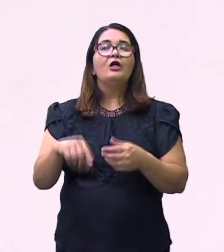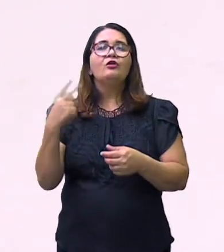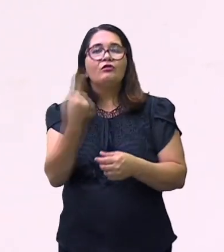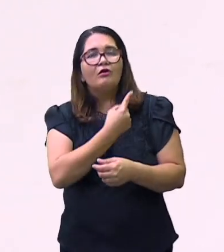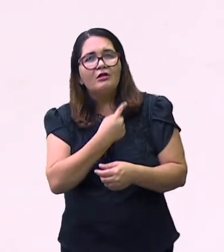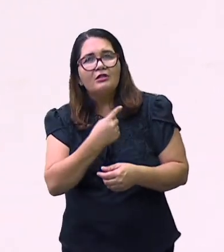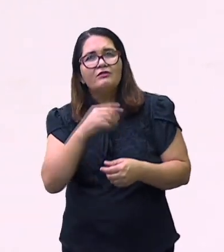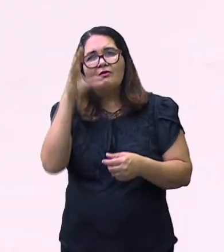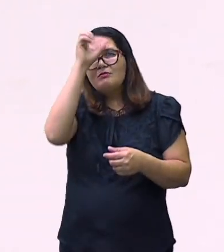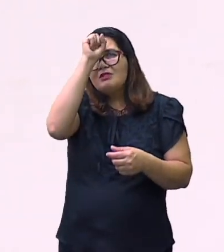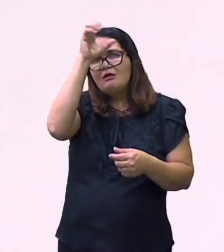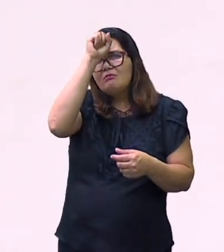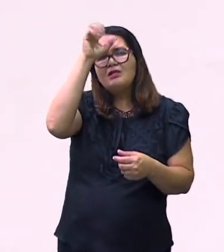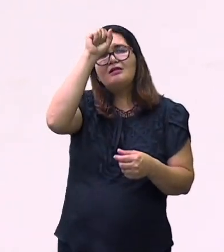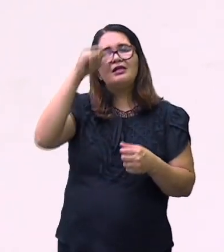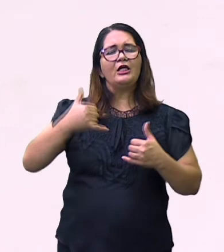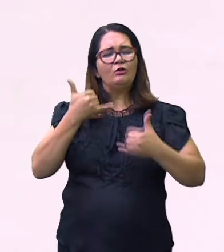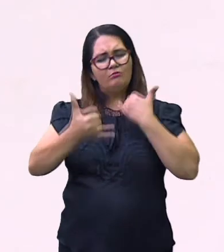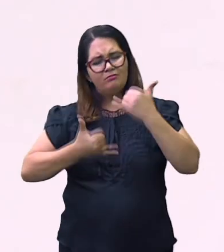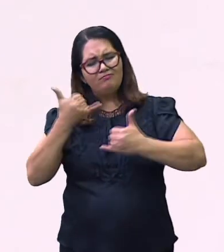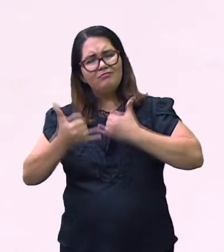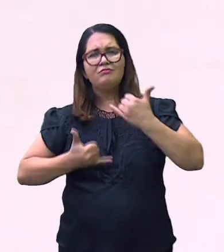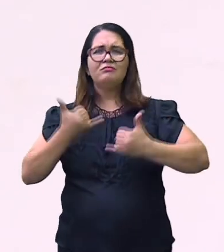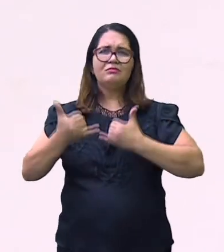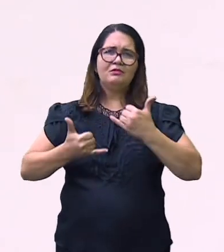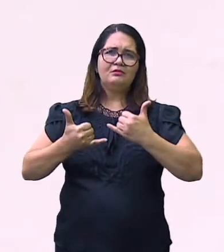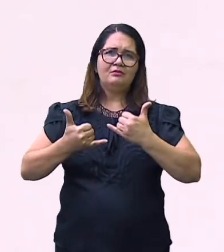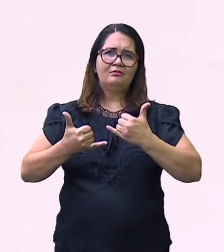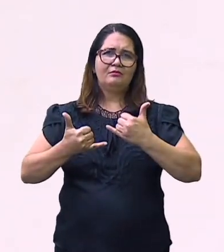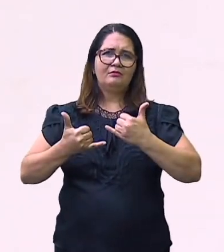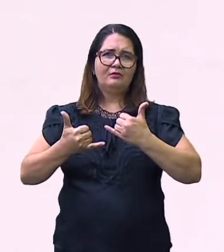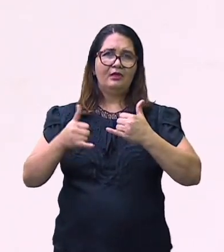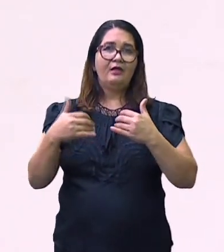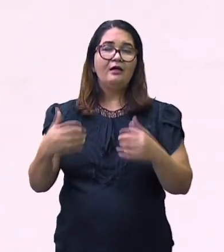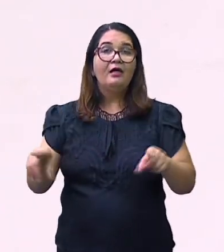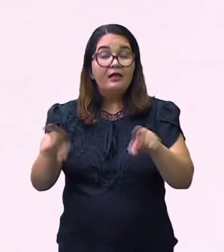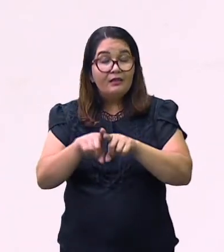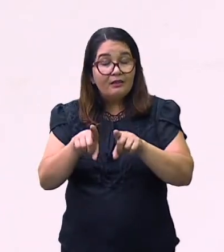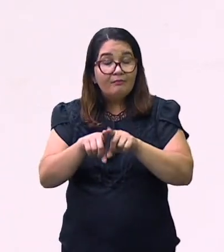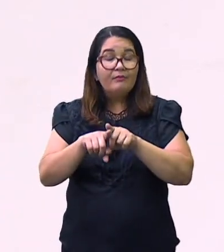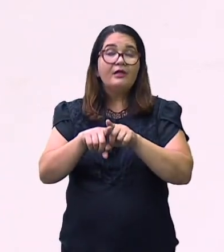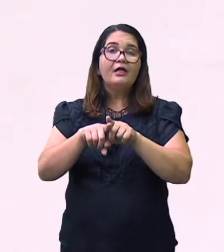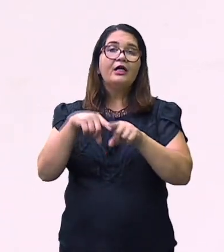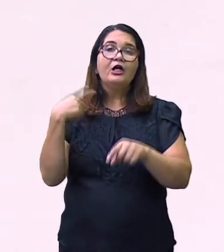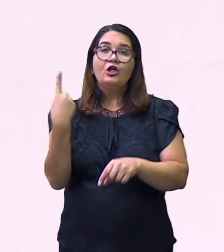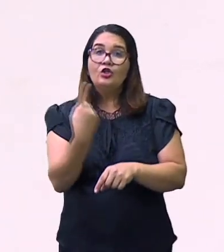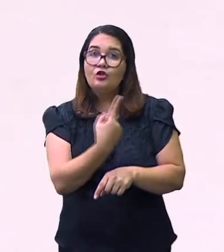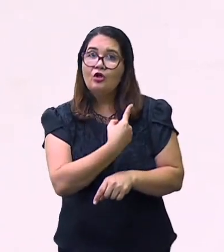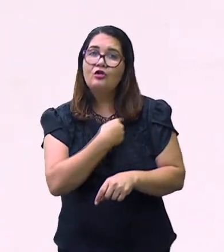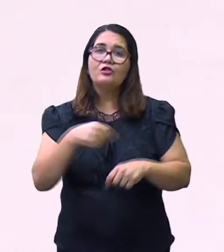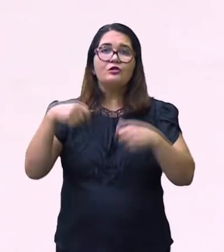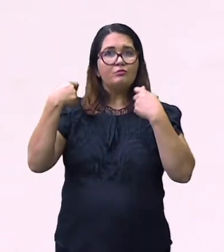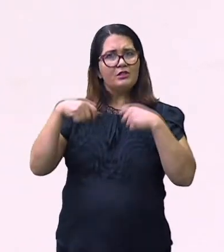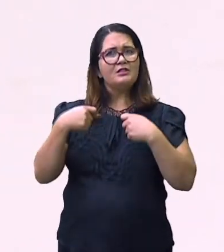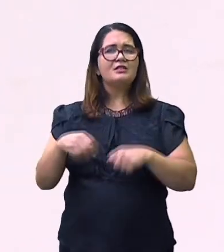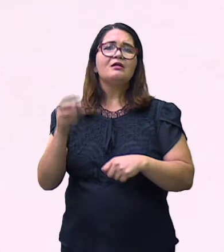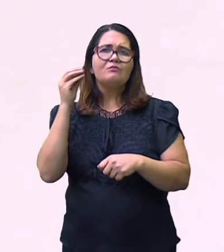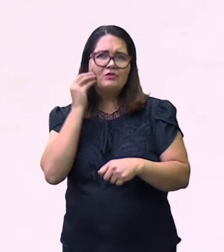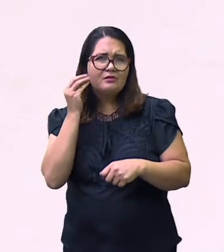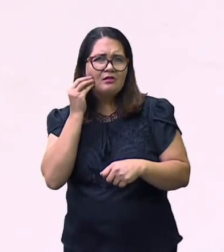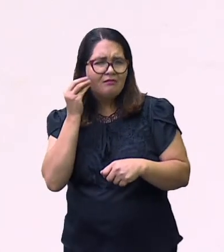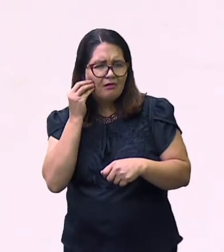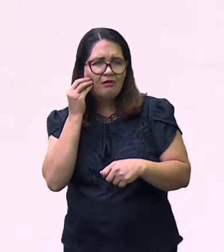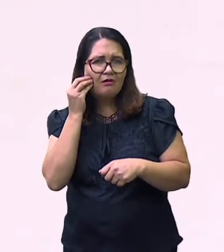que a gente vai aprendendo a trabalhar com elas e também aprendendo o nosso